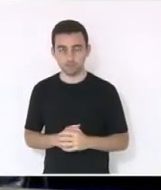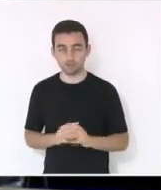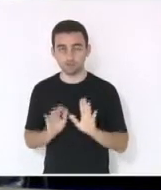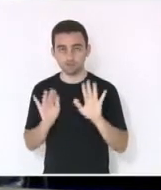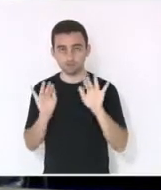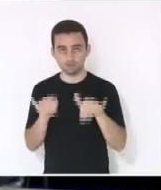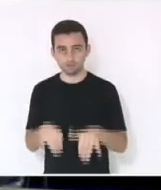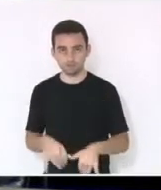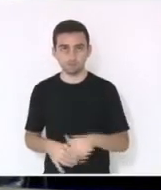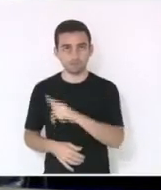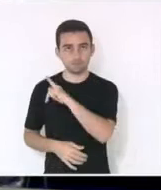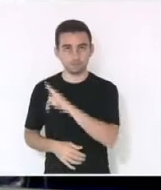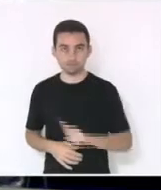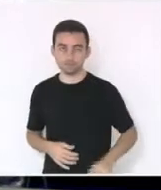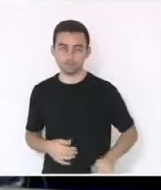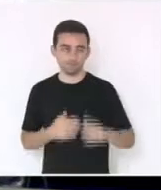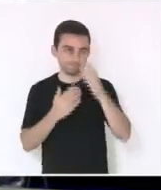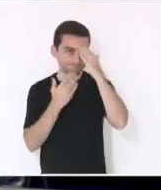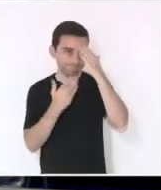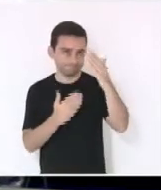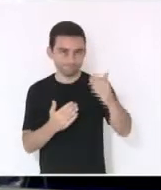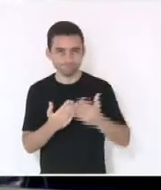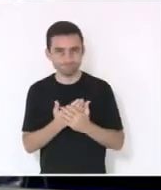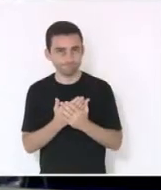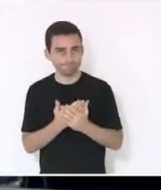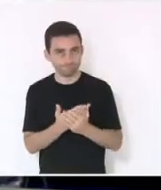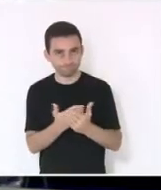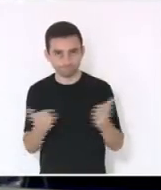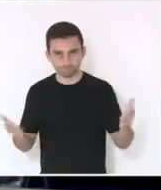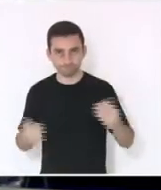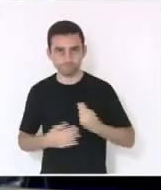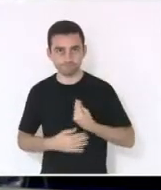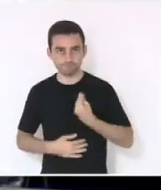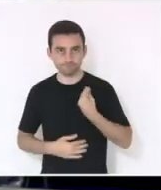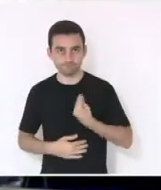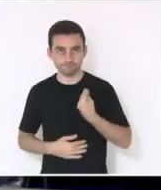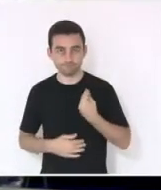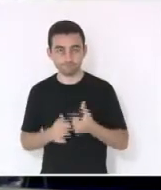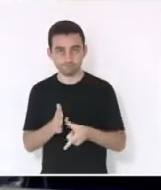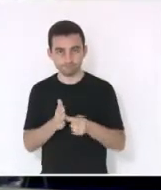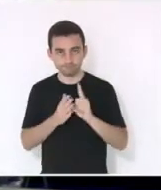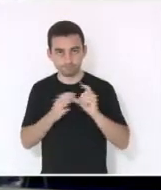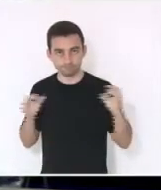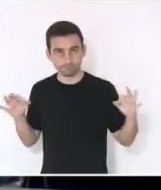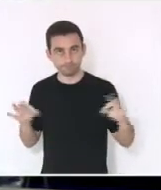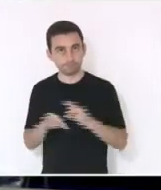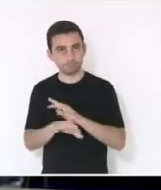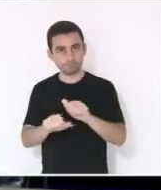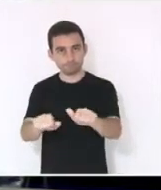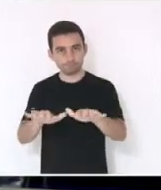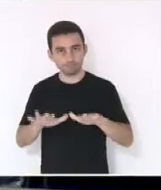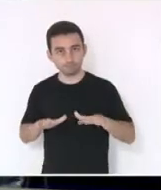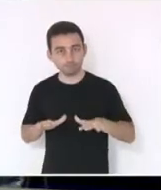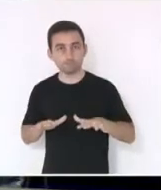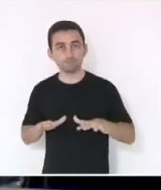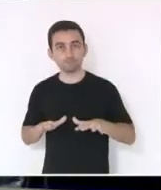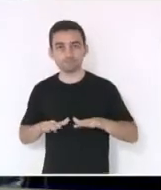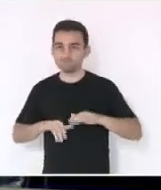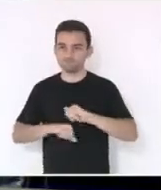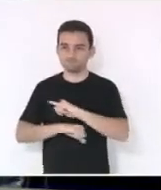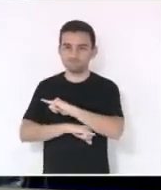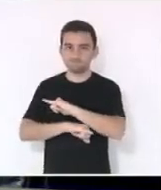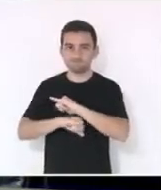presidente agradeceu a todos pela presença e, antes de encerrar a sessão, anunciou